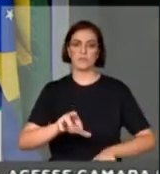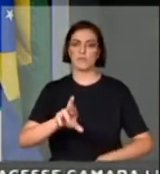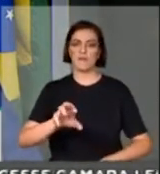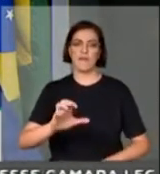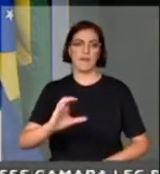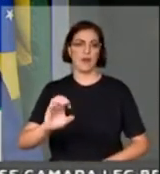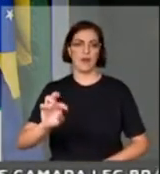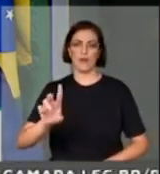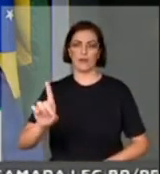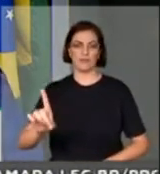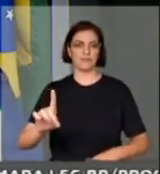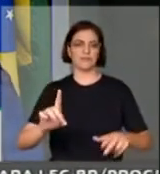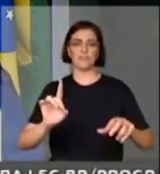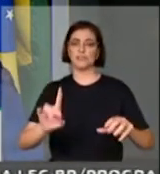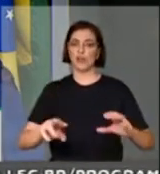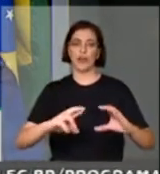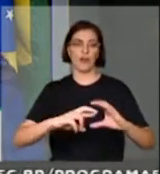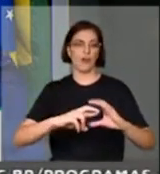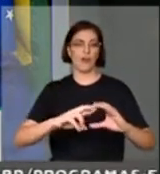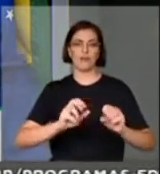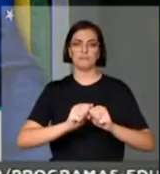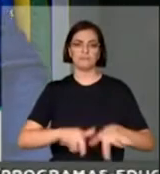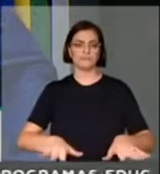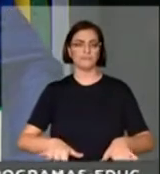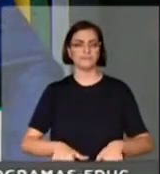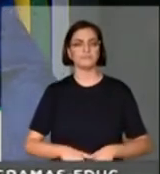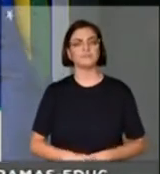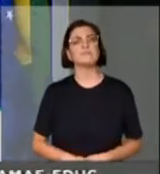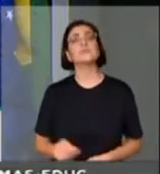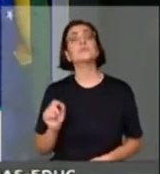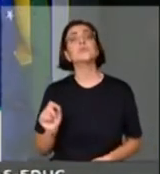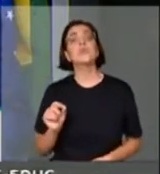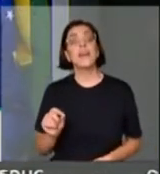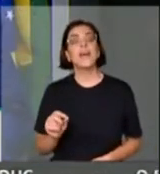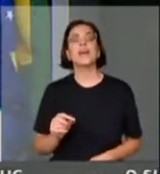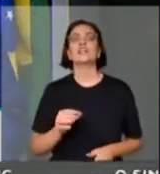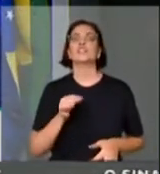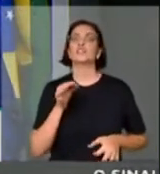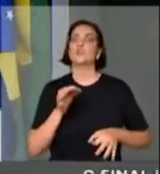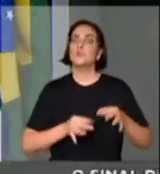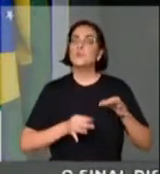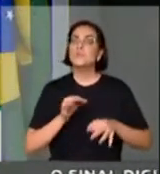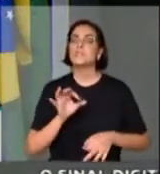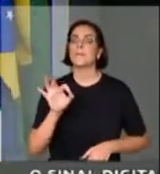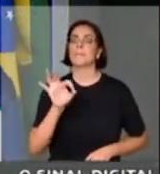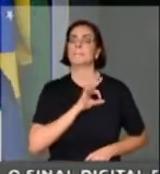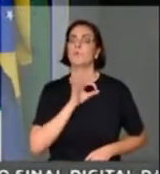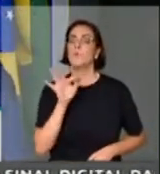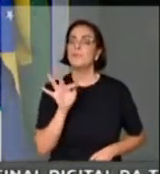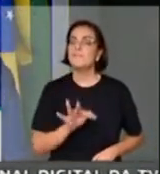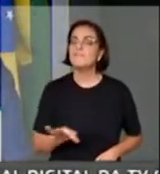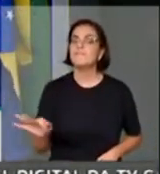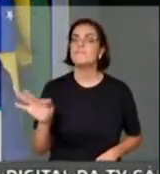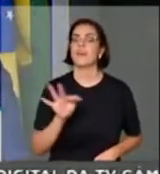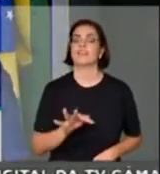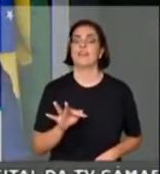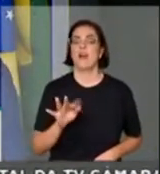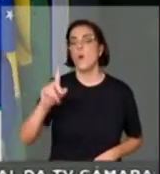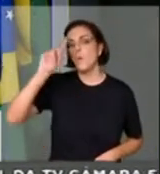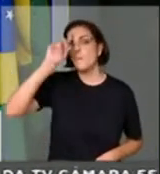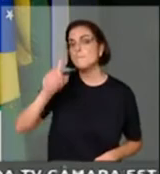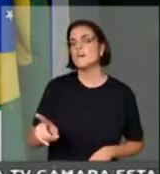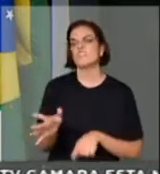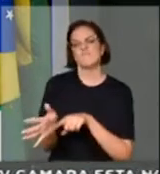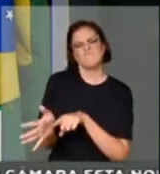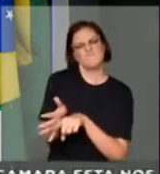Interceptações telefônicas com autorização judicial obtidas pela Polícia Federal indicam